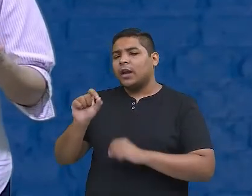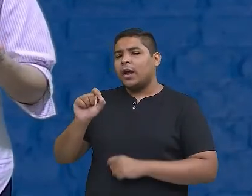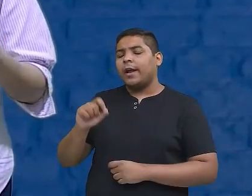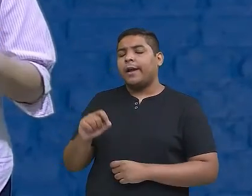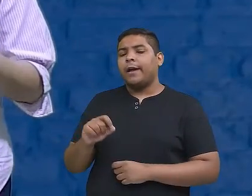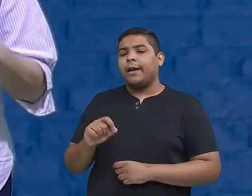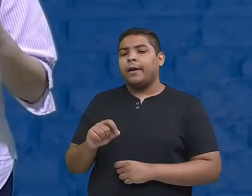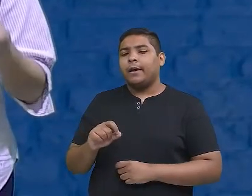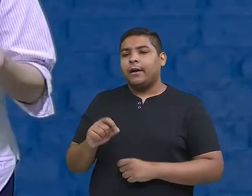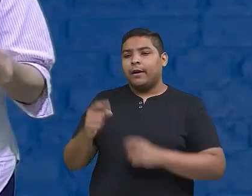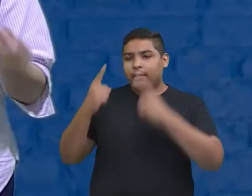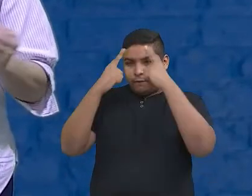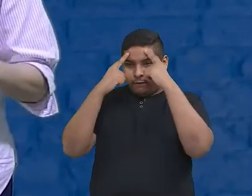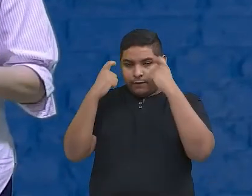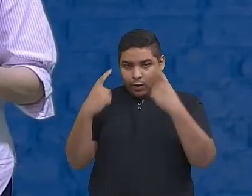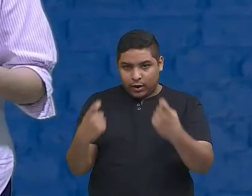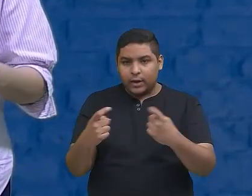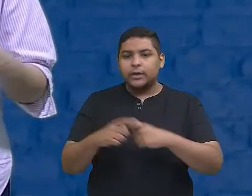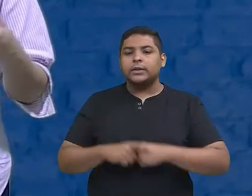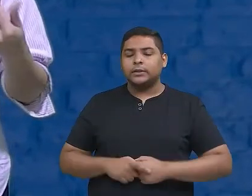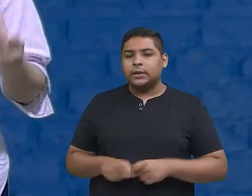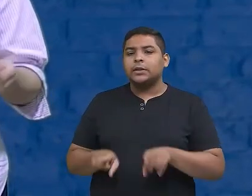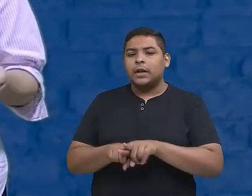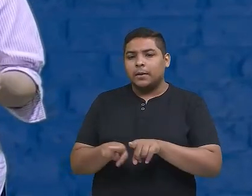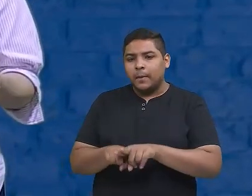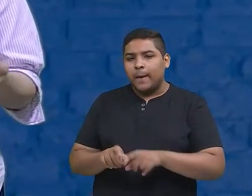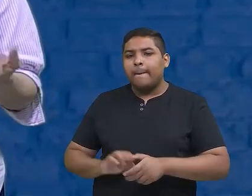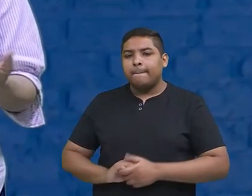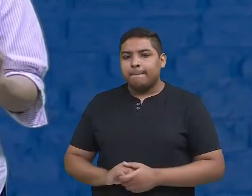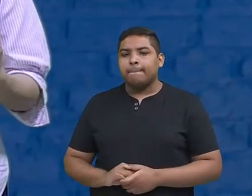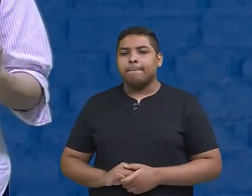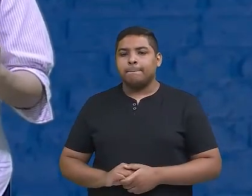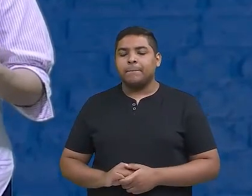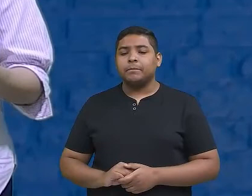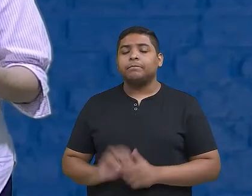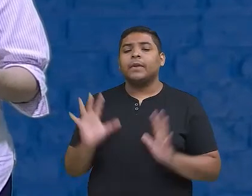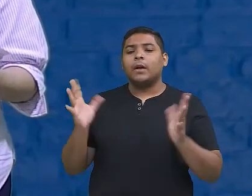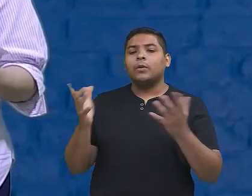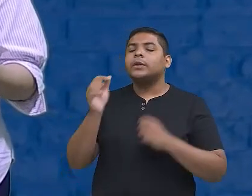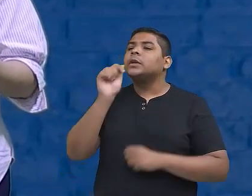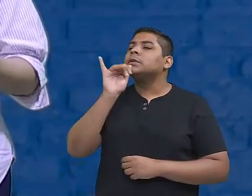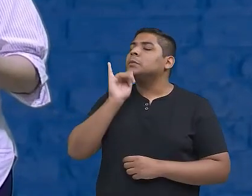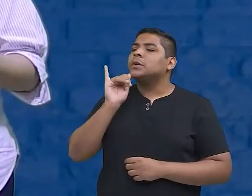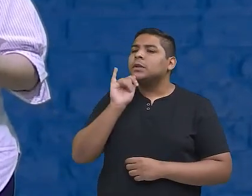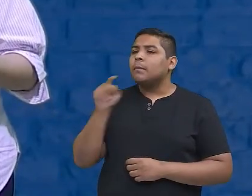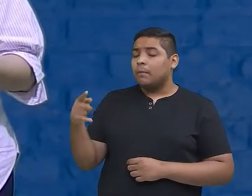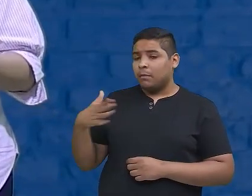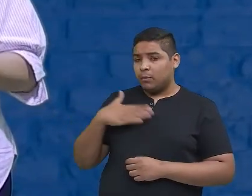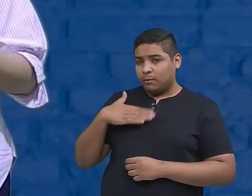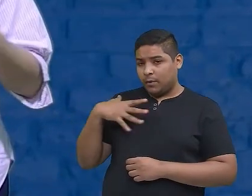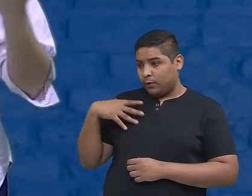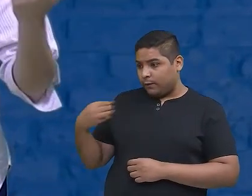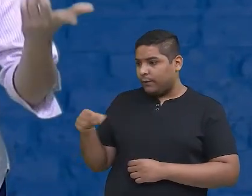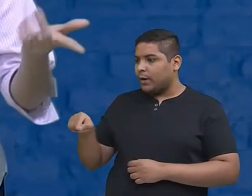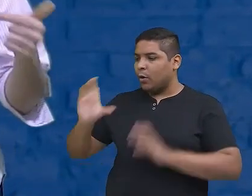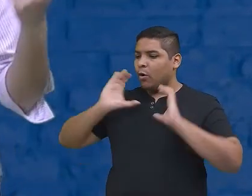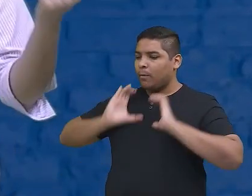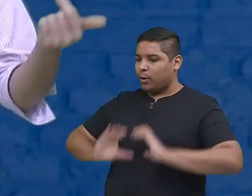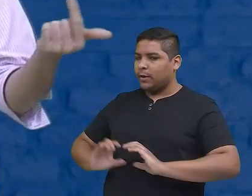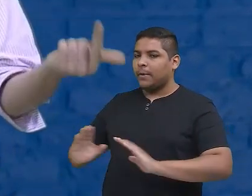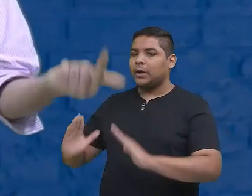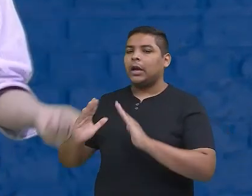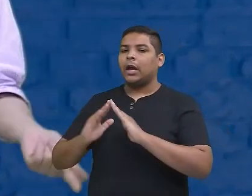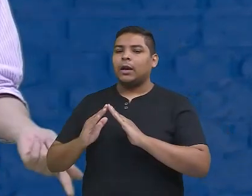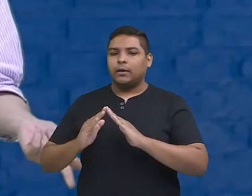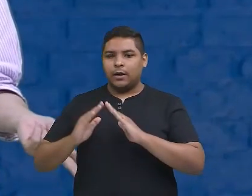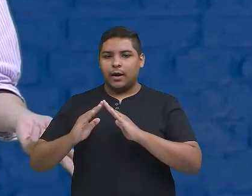porque assim, às vezes acontece do meu filho ter um comportamento em casa e na escola tem um